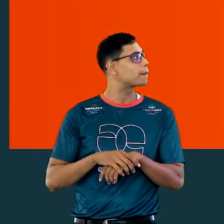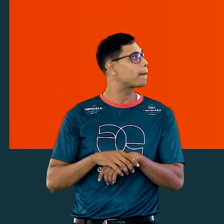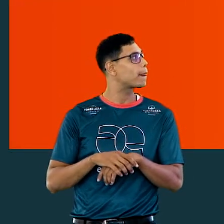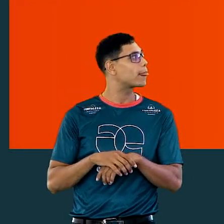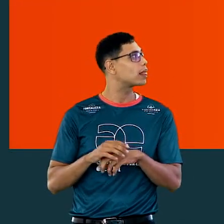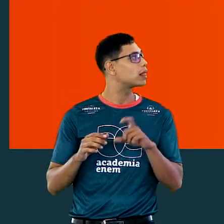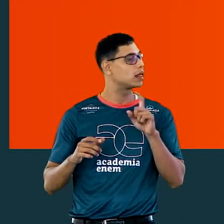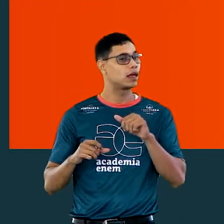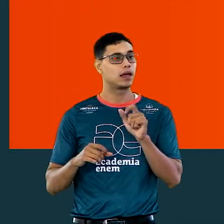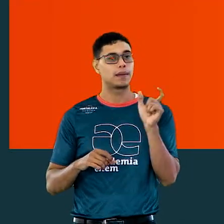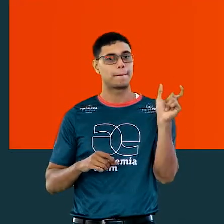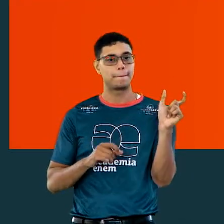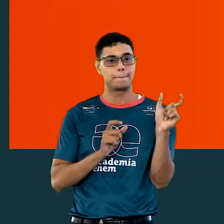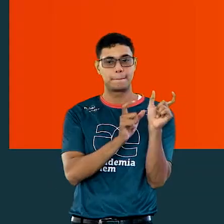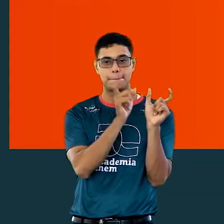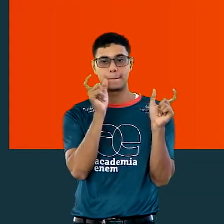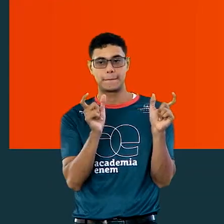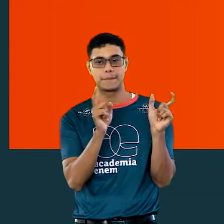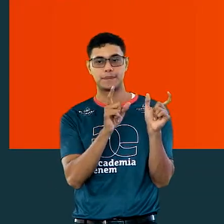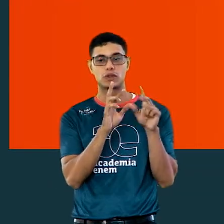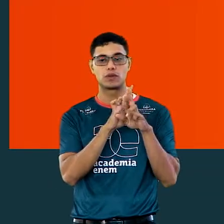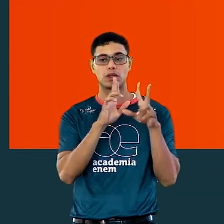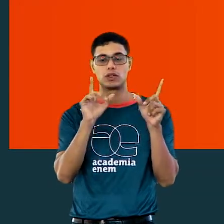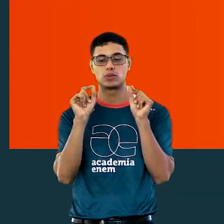São as 2 que têm diferença de